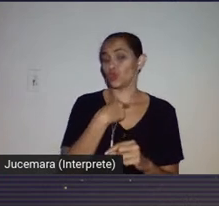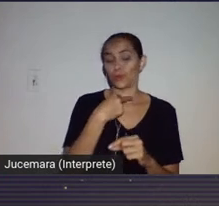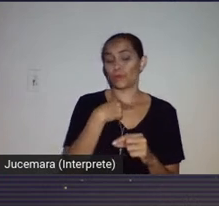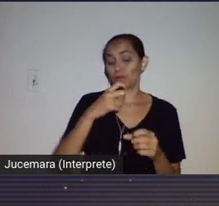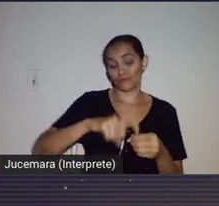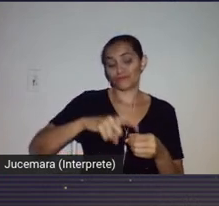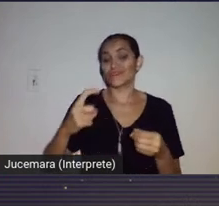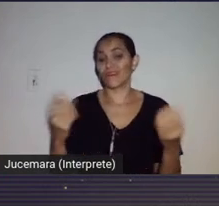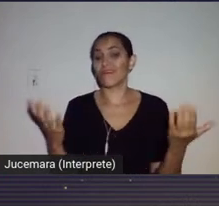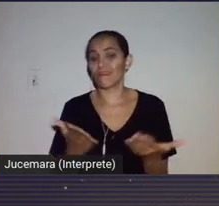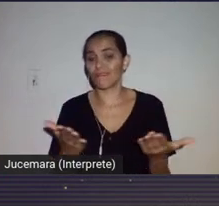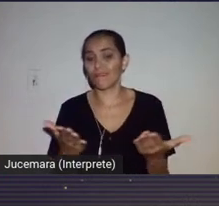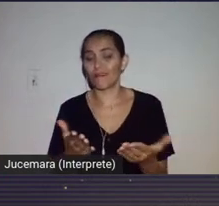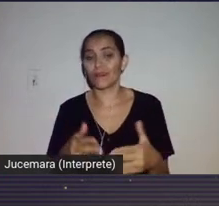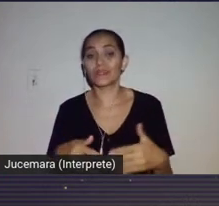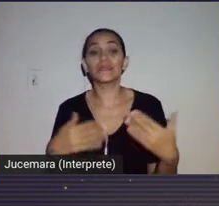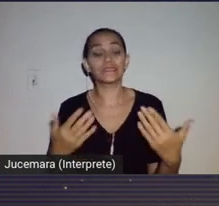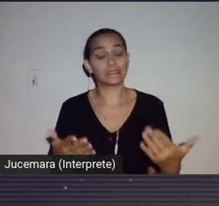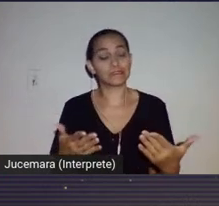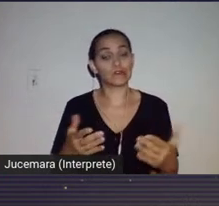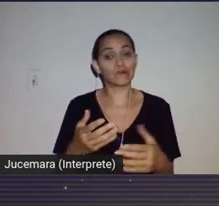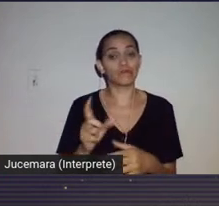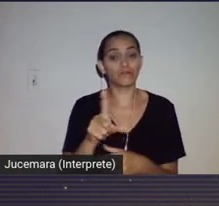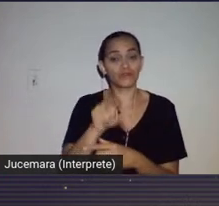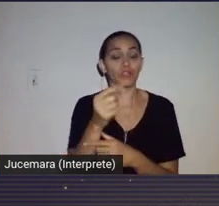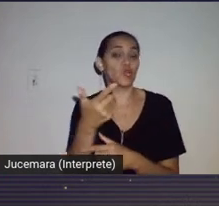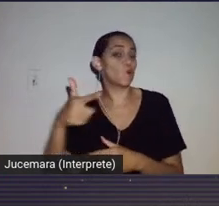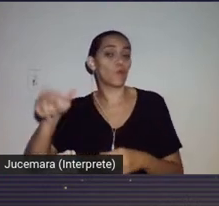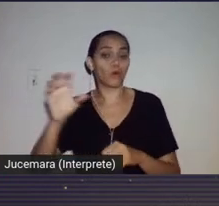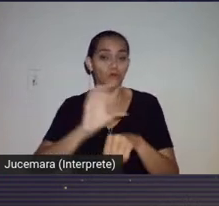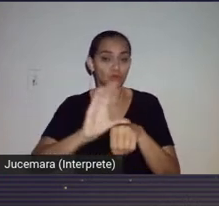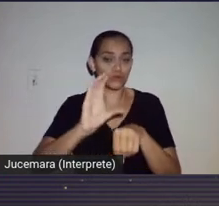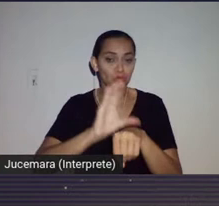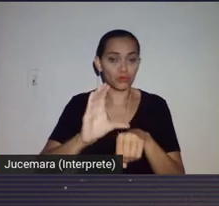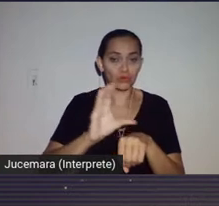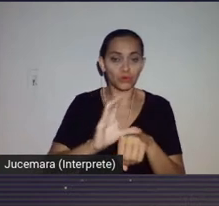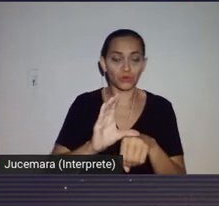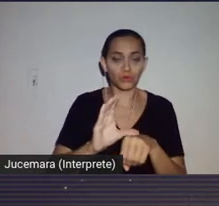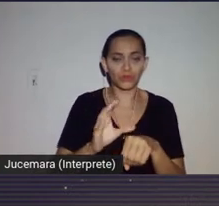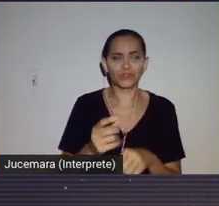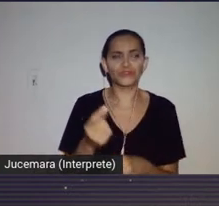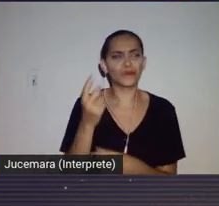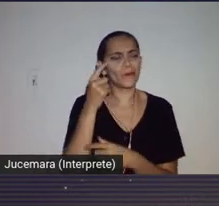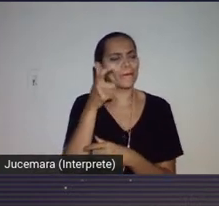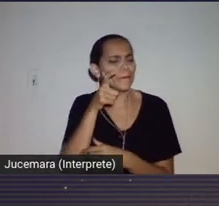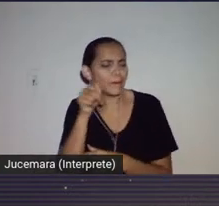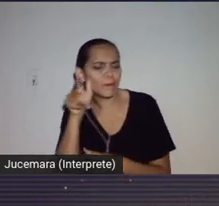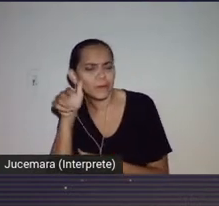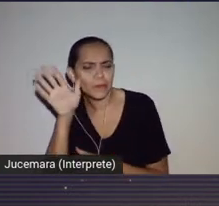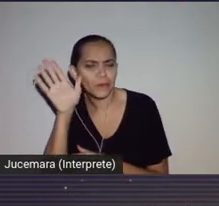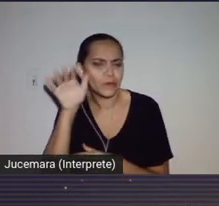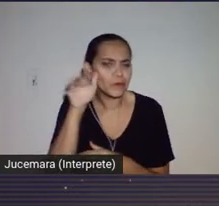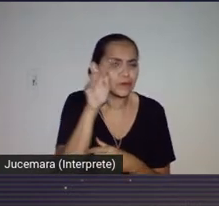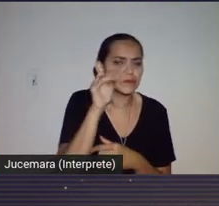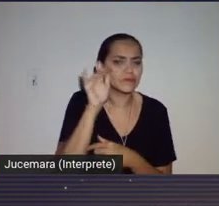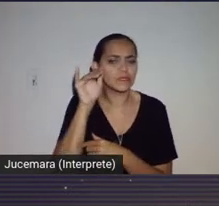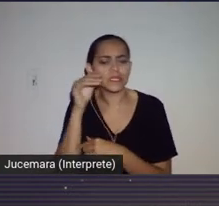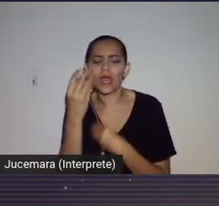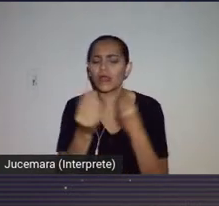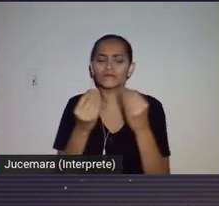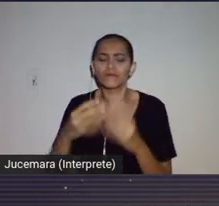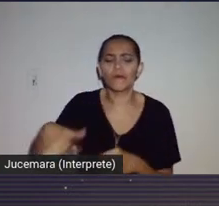aqui, do Coursera, que está linkado aí na tela, para ver se eu gosto, para ver como é a área, porque eu também não